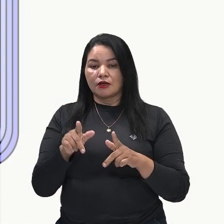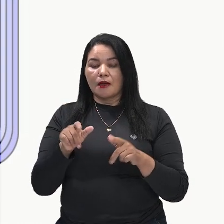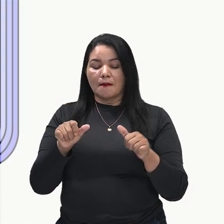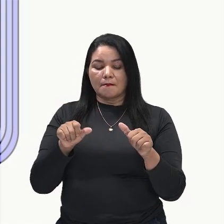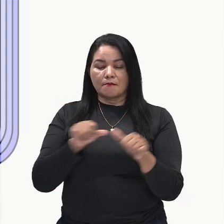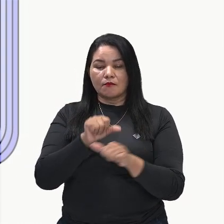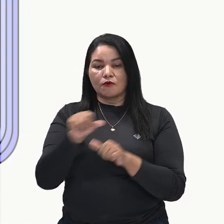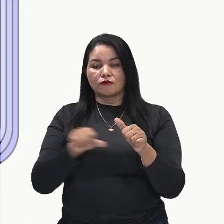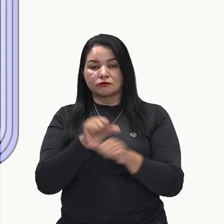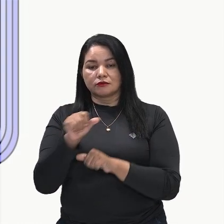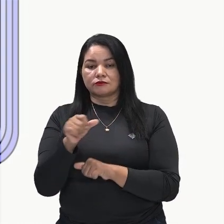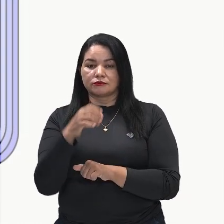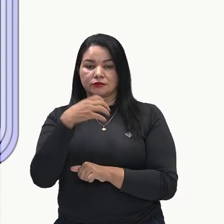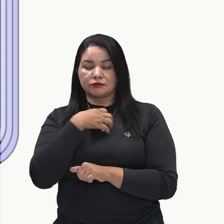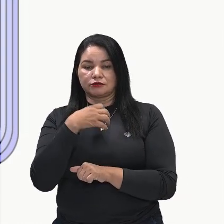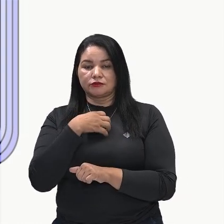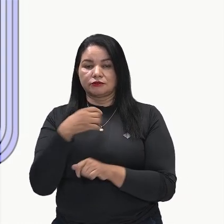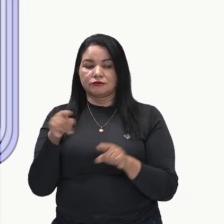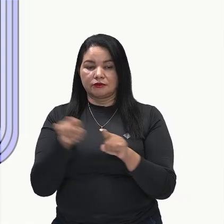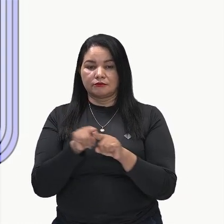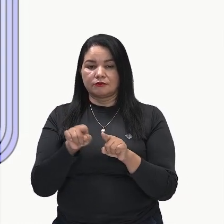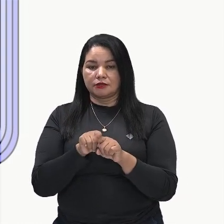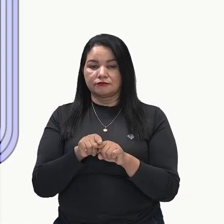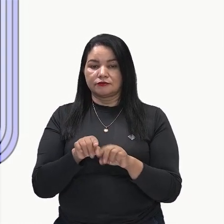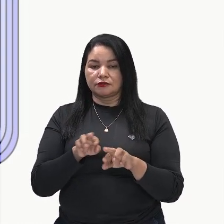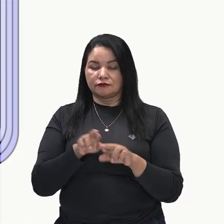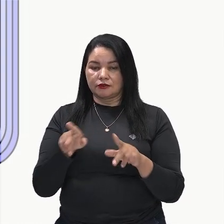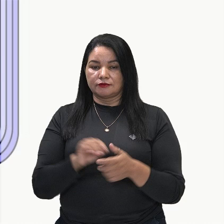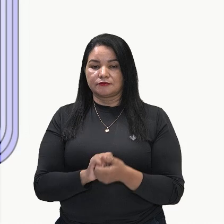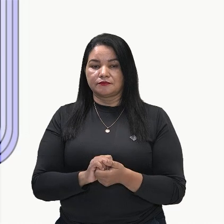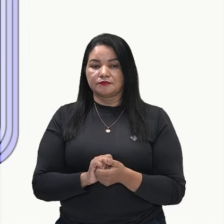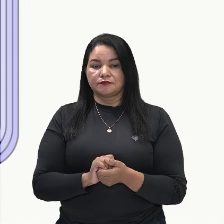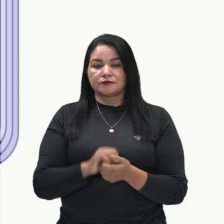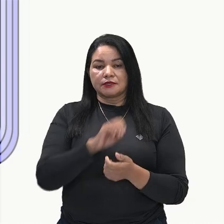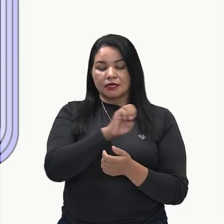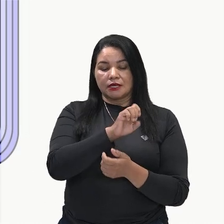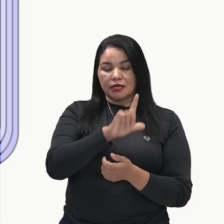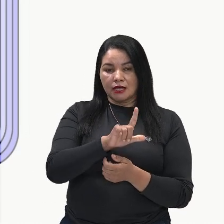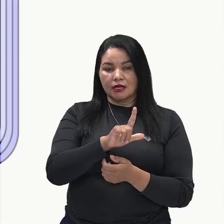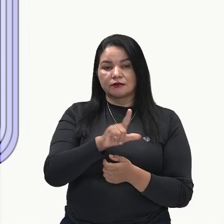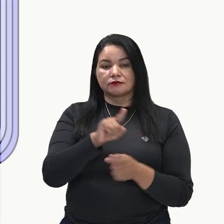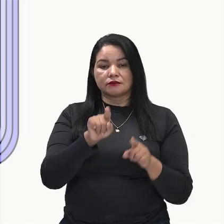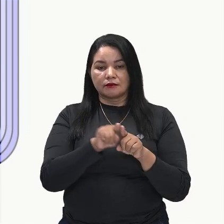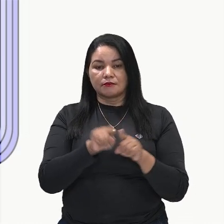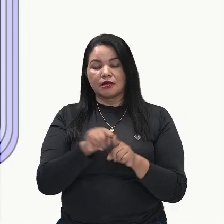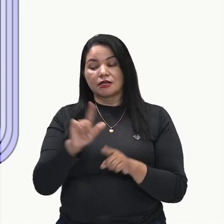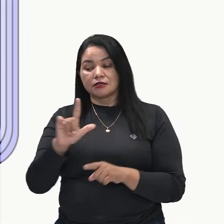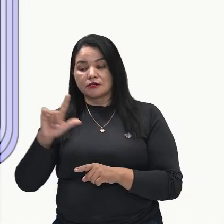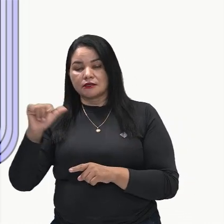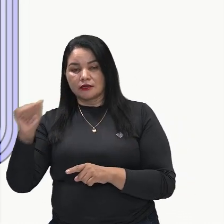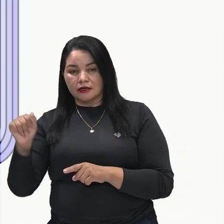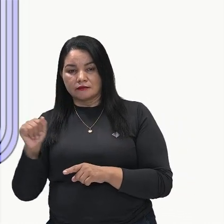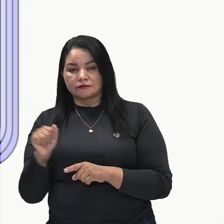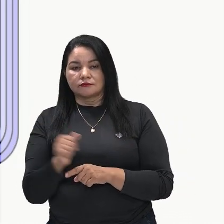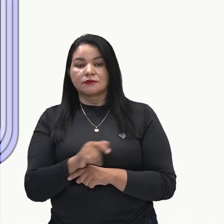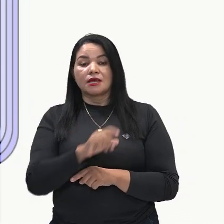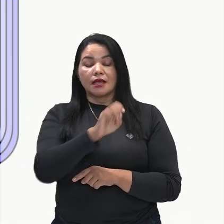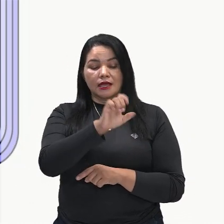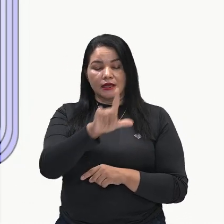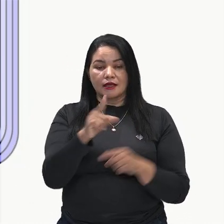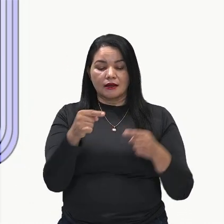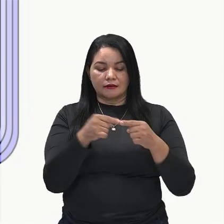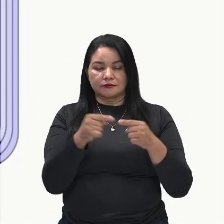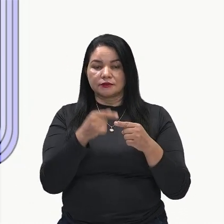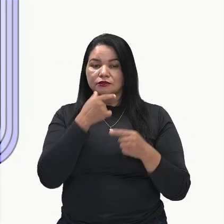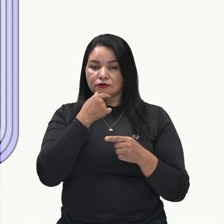o sentido. Então, el editorial ou la editorial. El editorial, no masculino, del diário